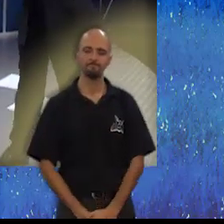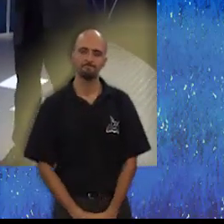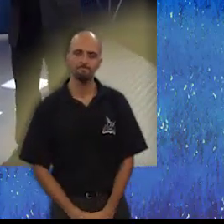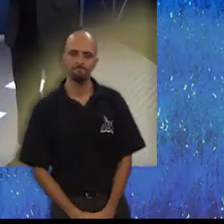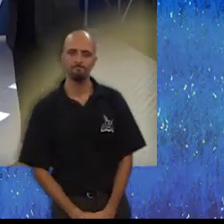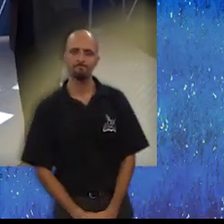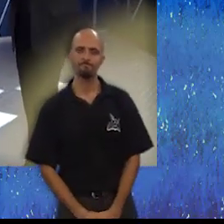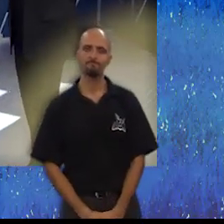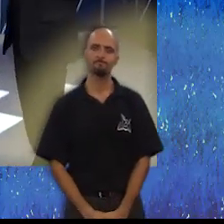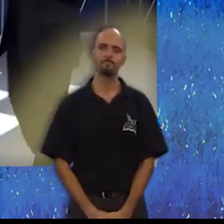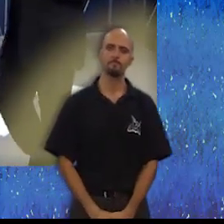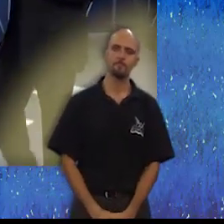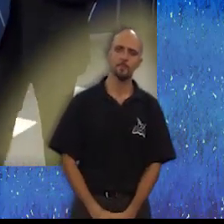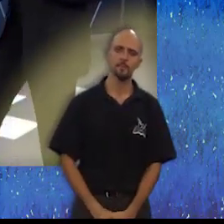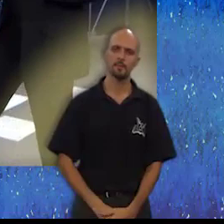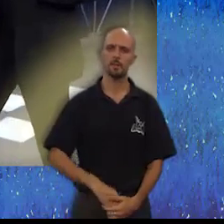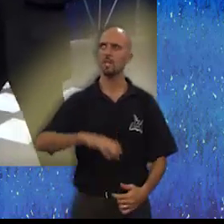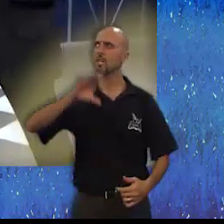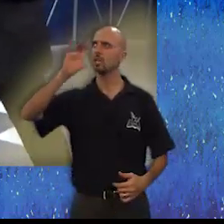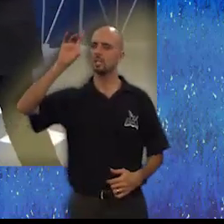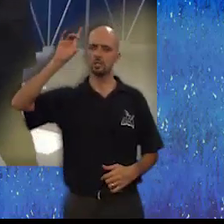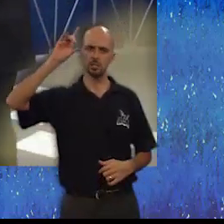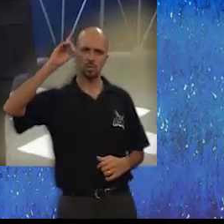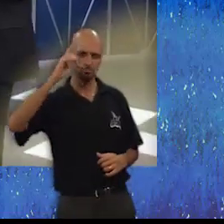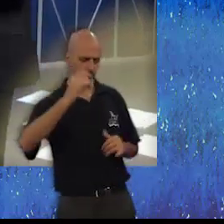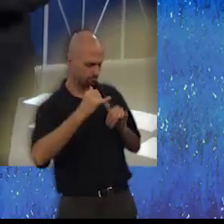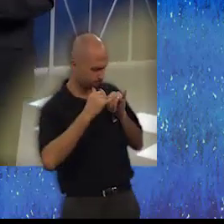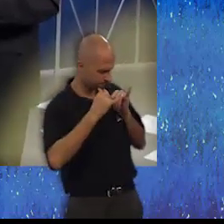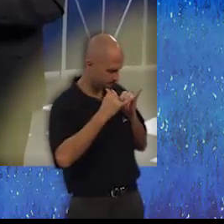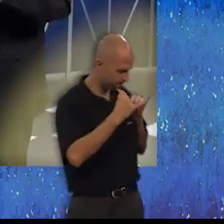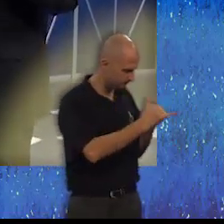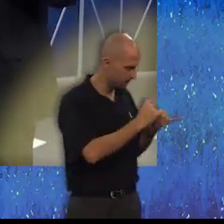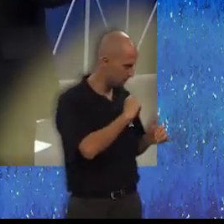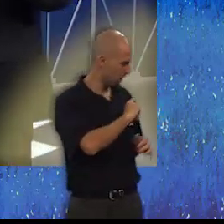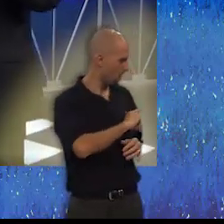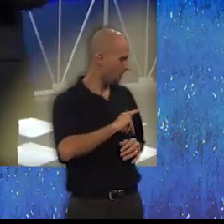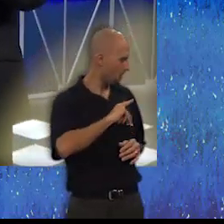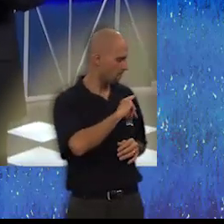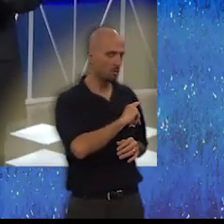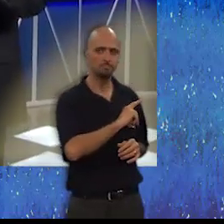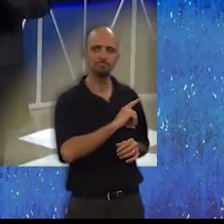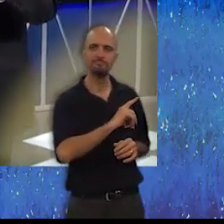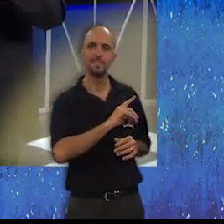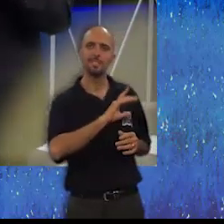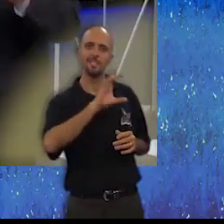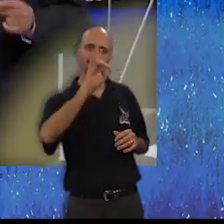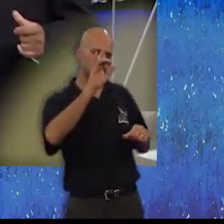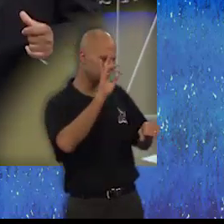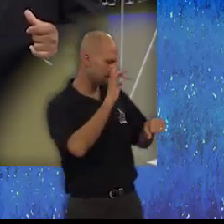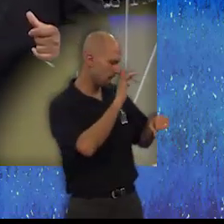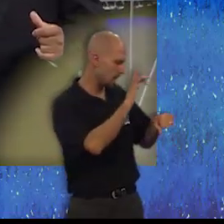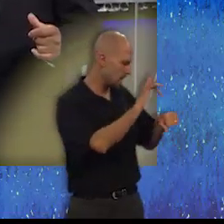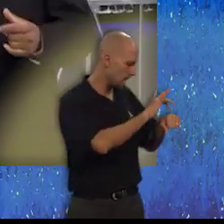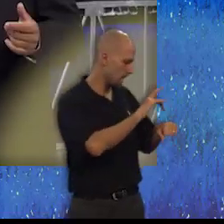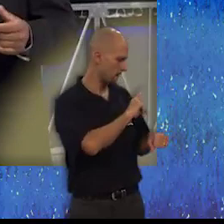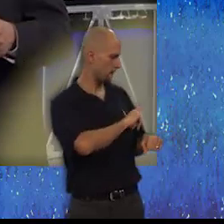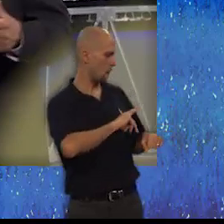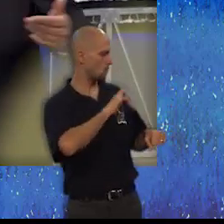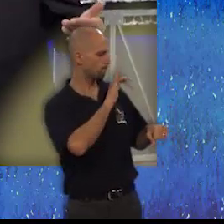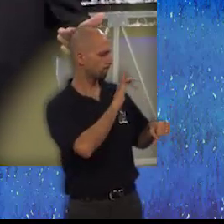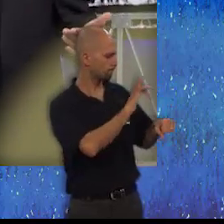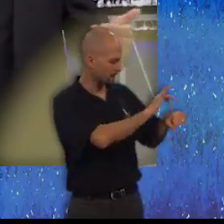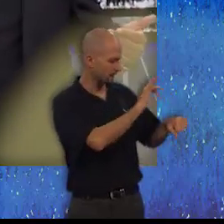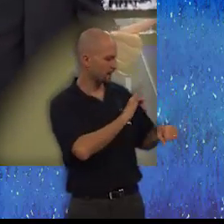Claro que o chamado que Deus fez a Saulo, já não foi só dessa vez, Deus já vinha tocando o coração de Saulo há muito tempo, porém